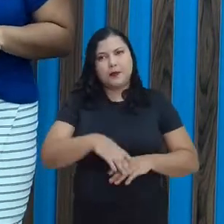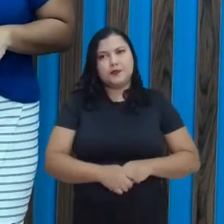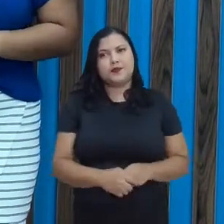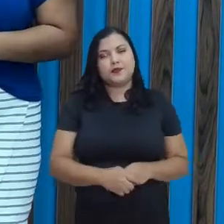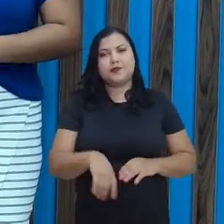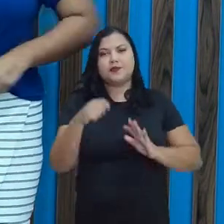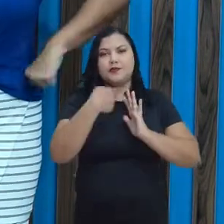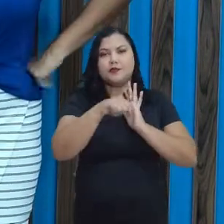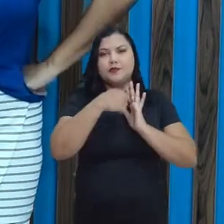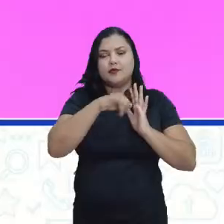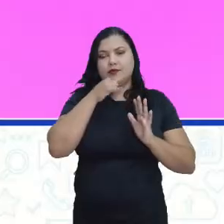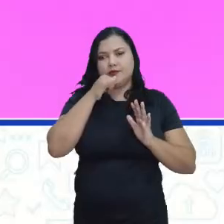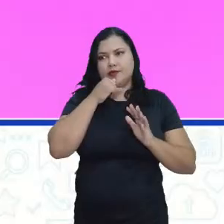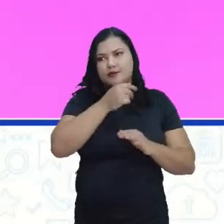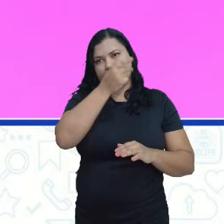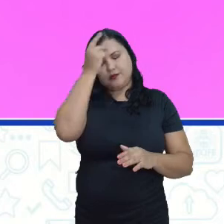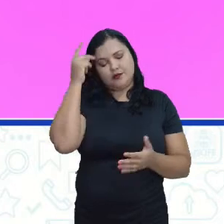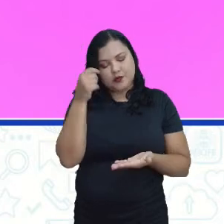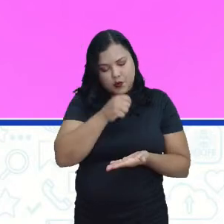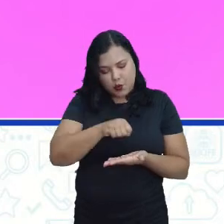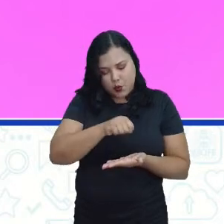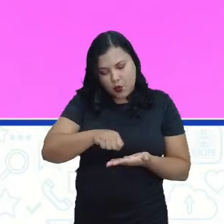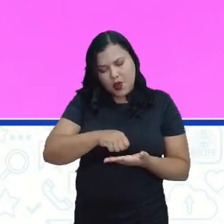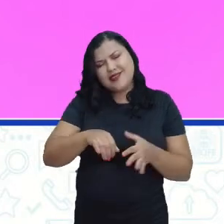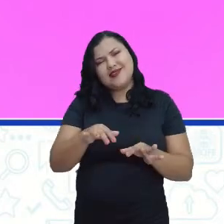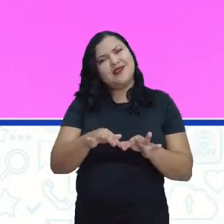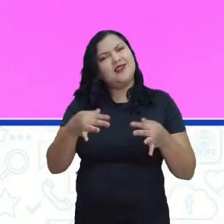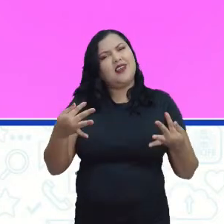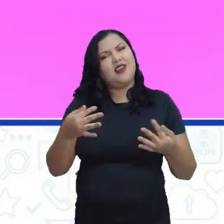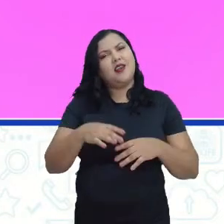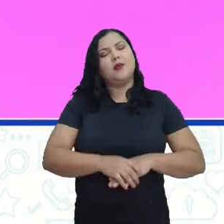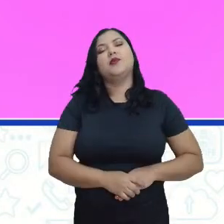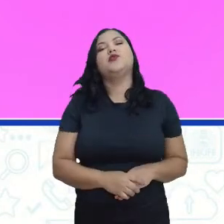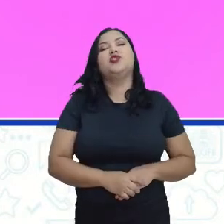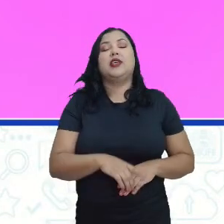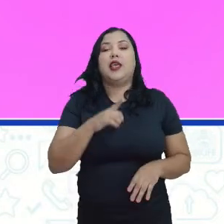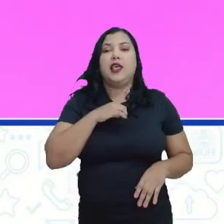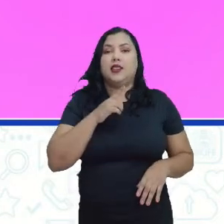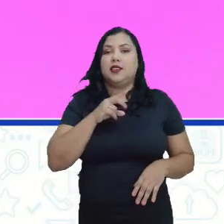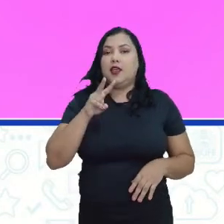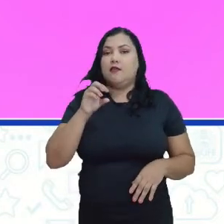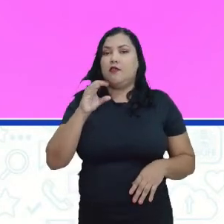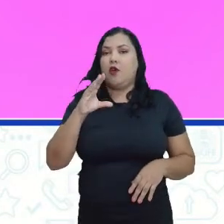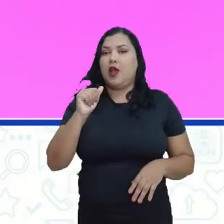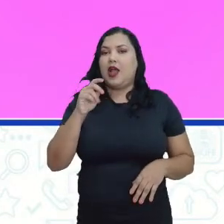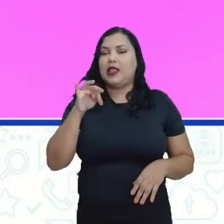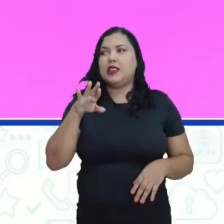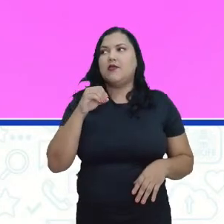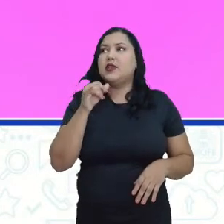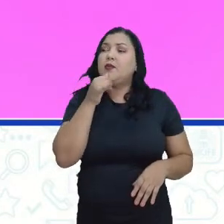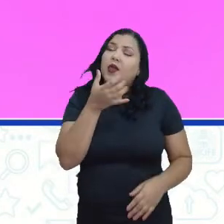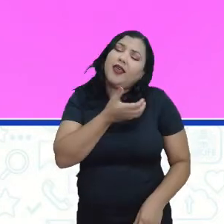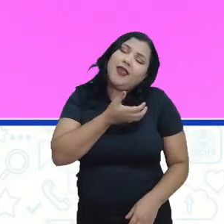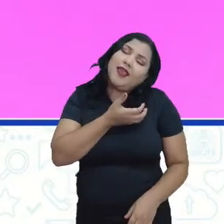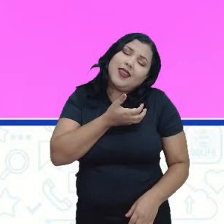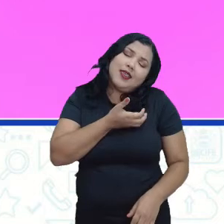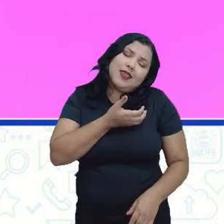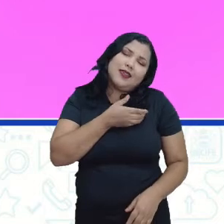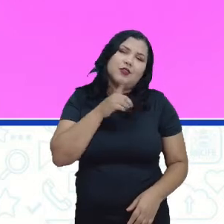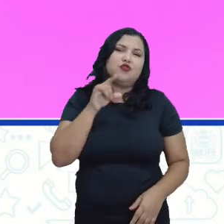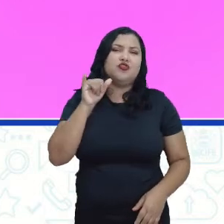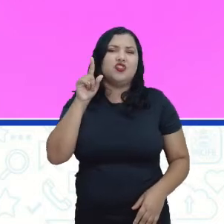Escrita confessional, vocabulário simples, presença do vocativo, né? Querido diário, prezado